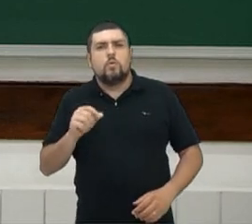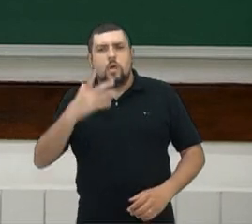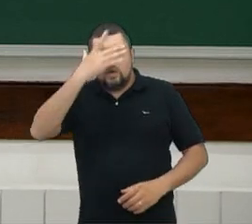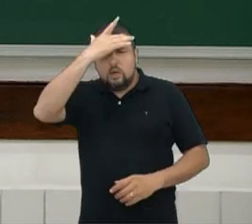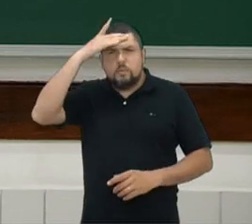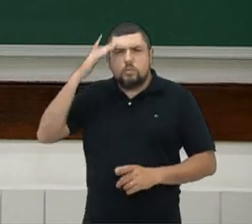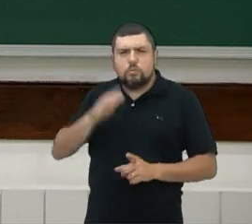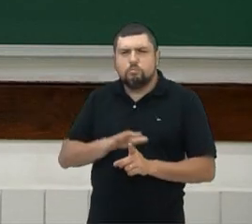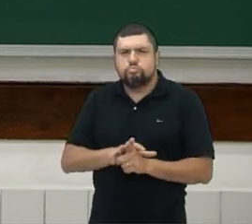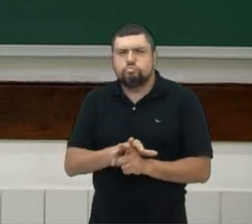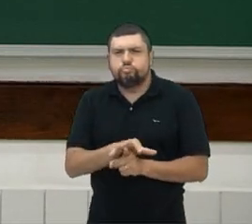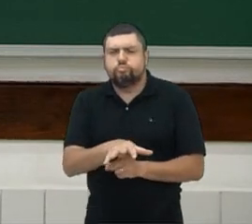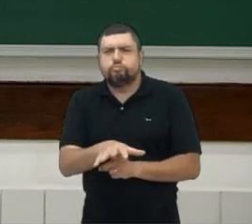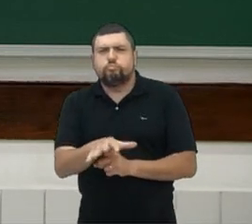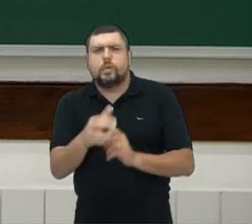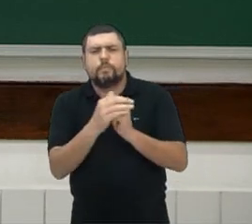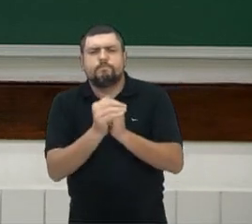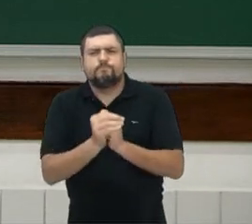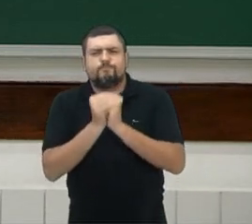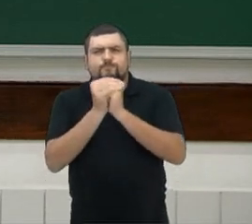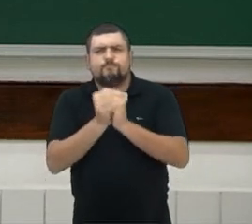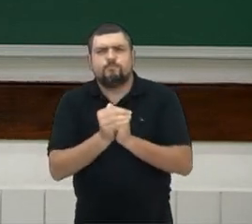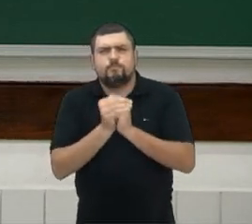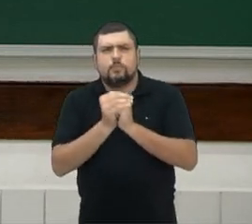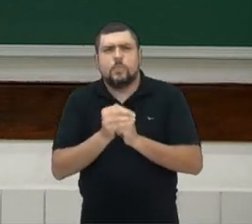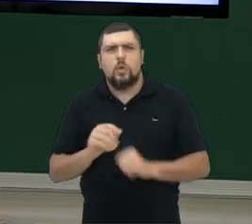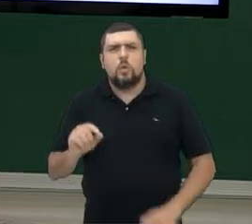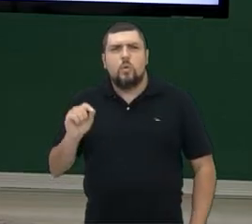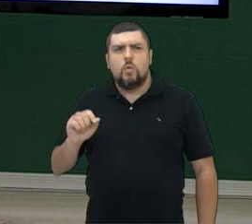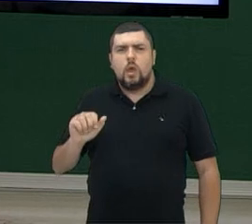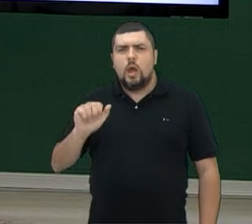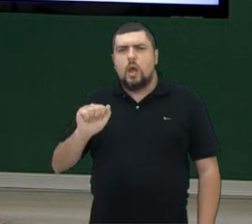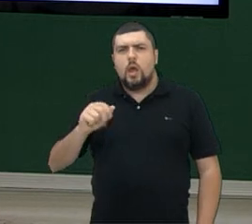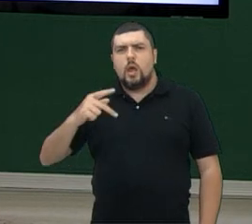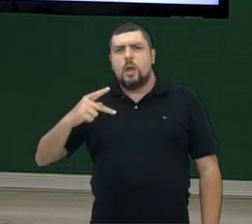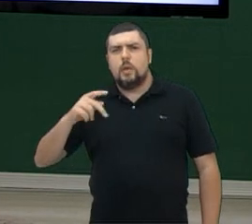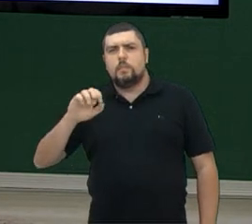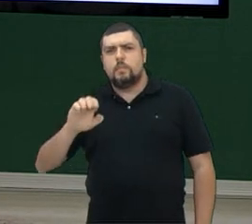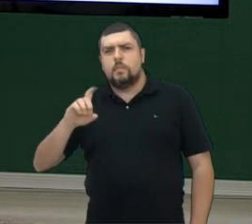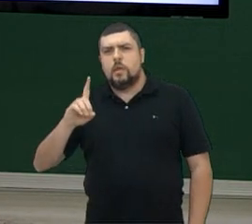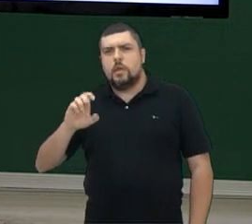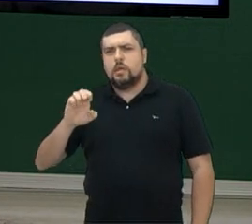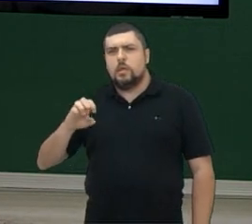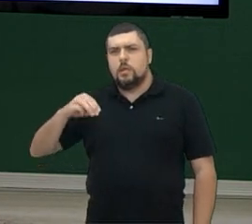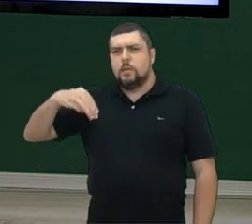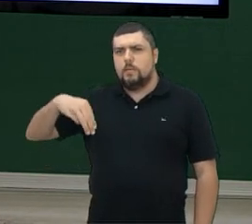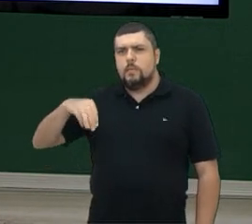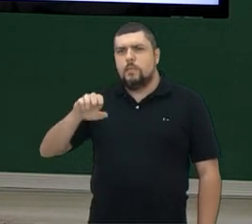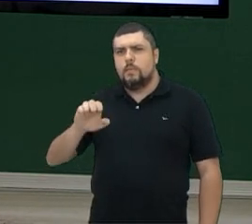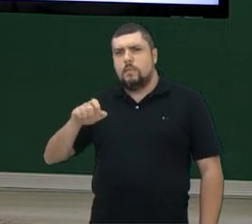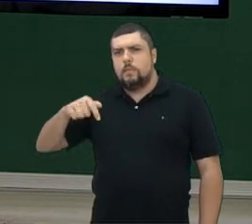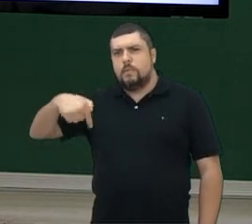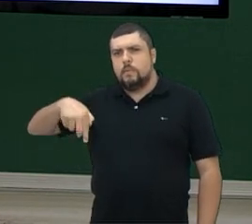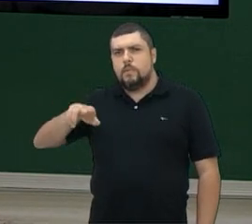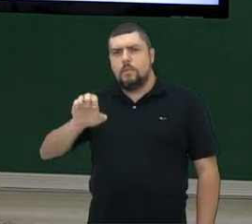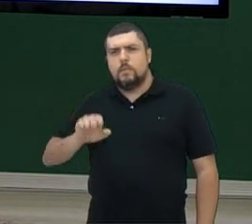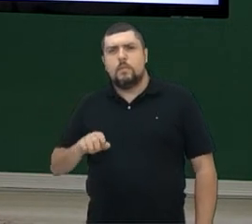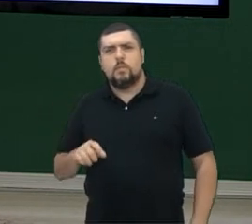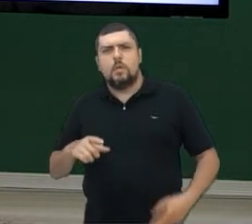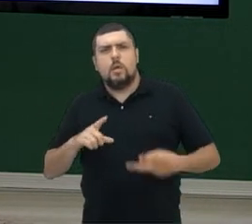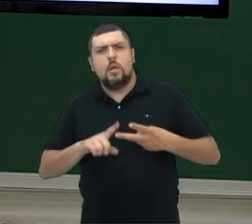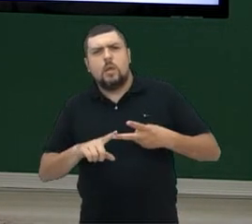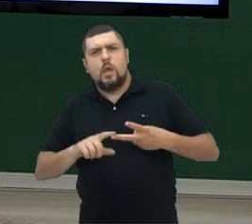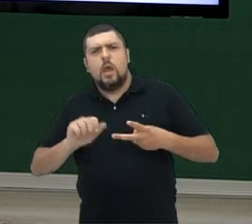melhor, pelos cushitas, chamado de Apedemec. Ih, professor, bati na internet, tá Apedac. Tem um